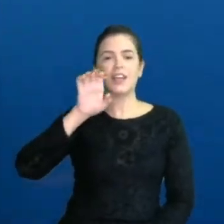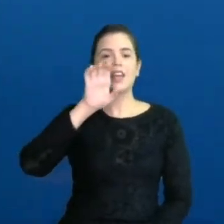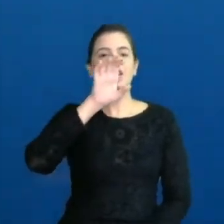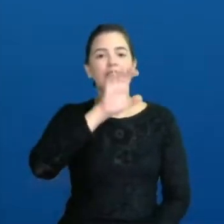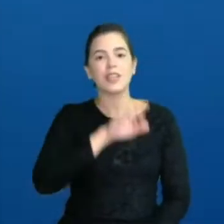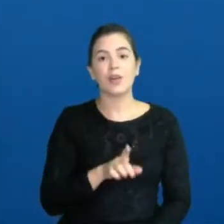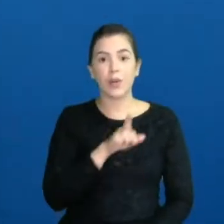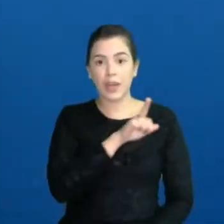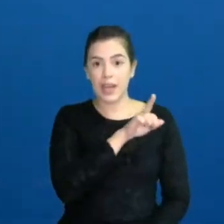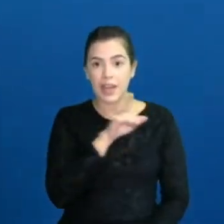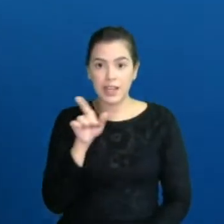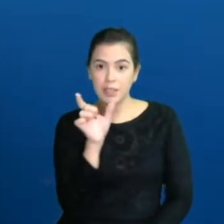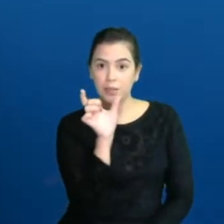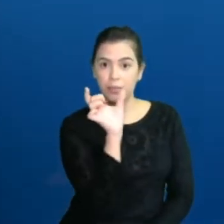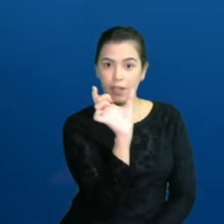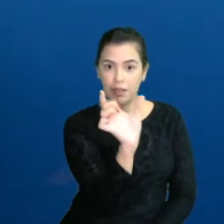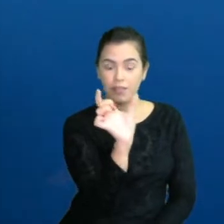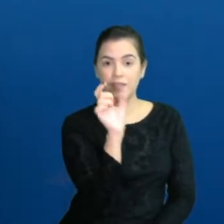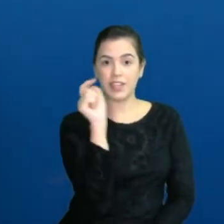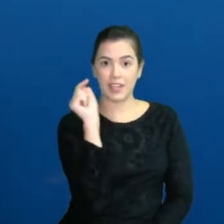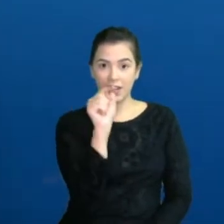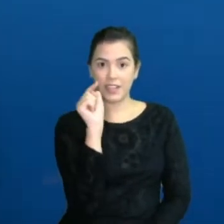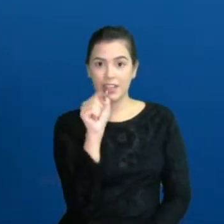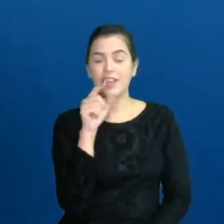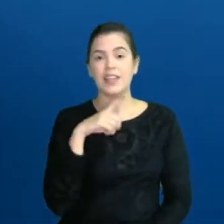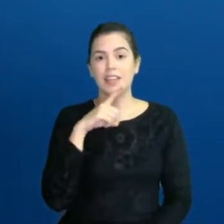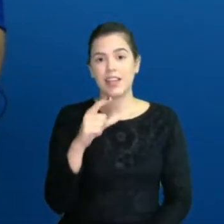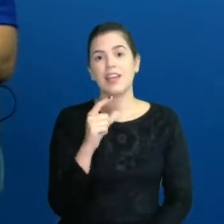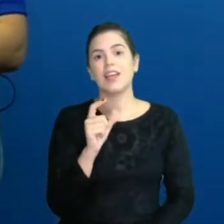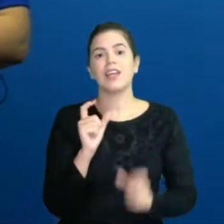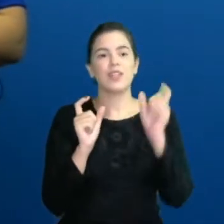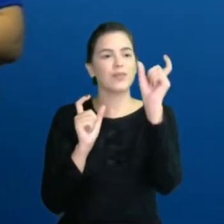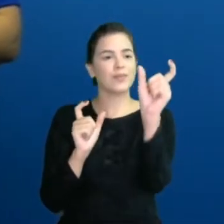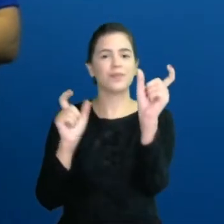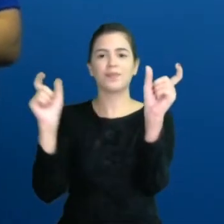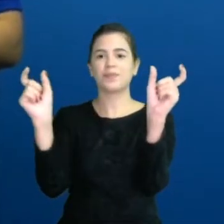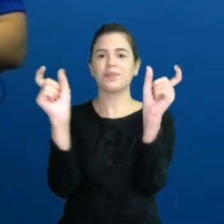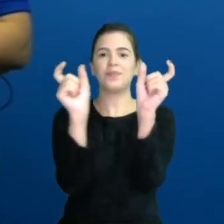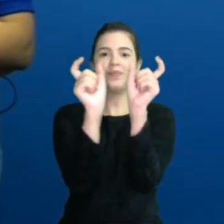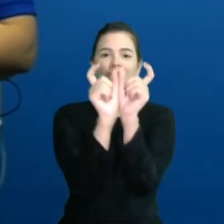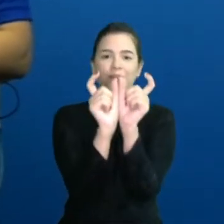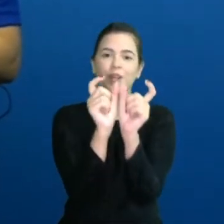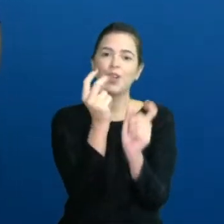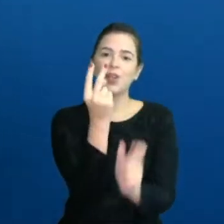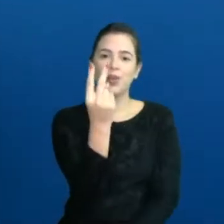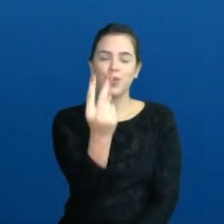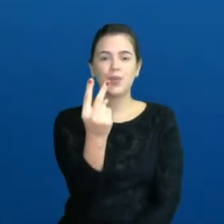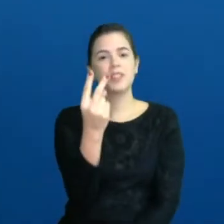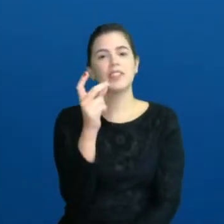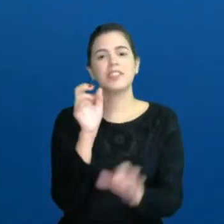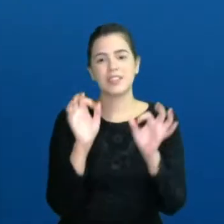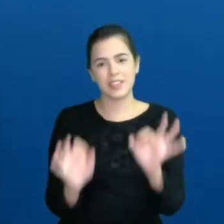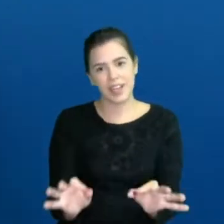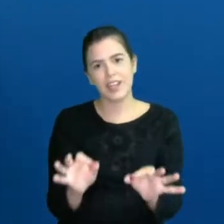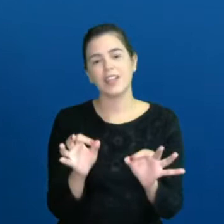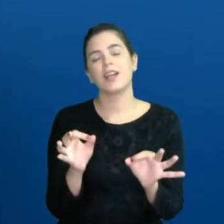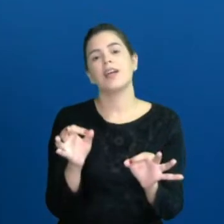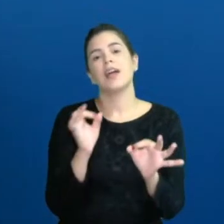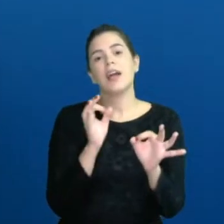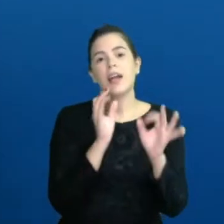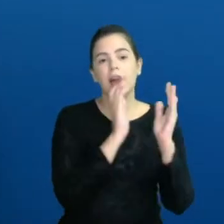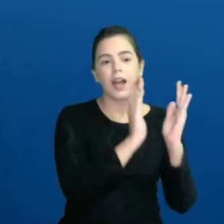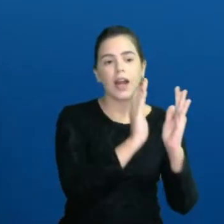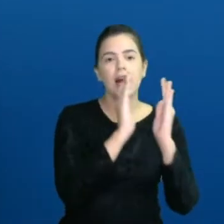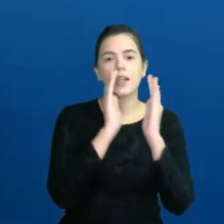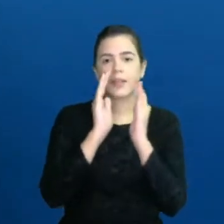essa palavrinha aqui, doce, tem 2 sílabas, tá? Letra é cada pedacinho